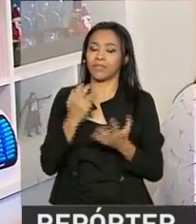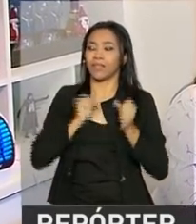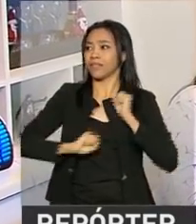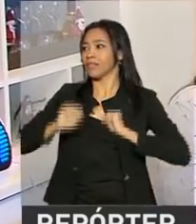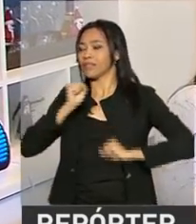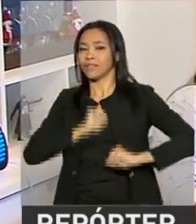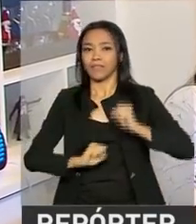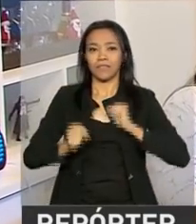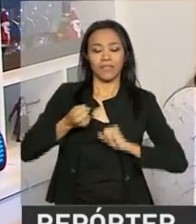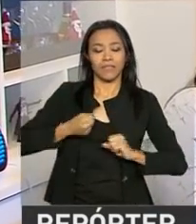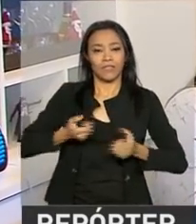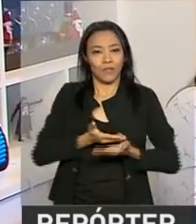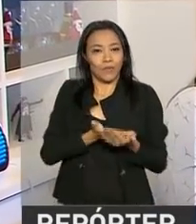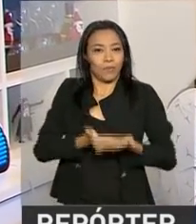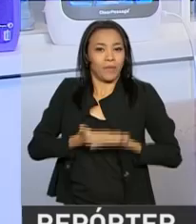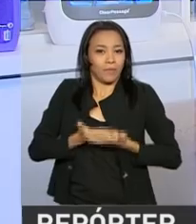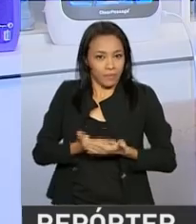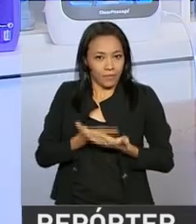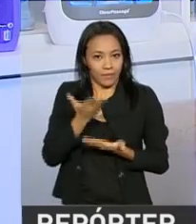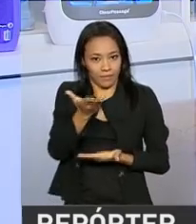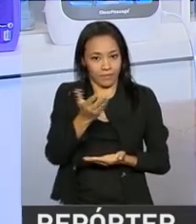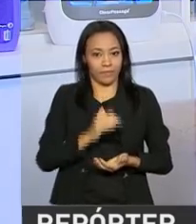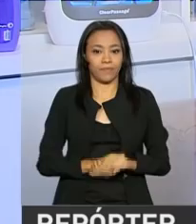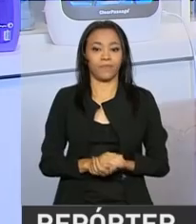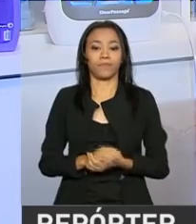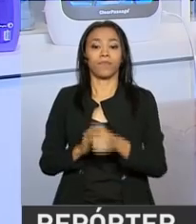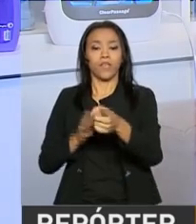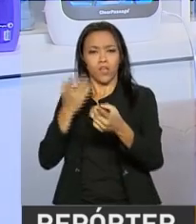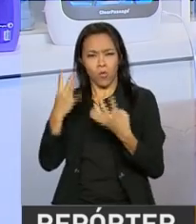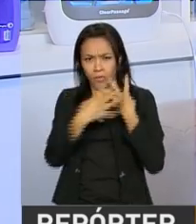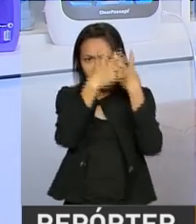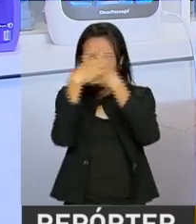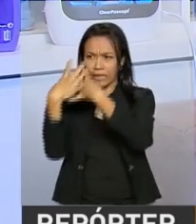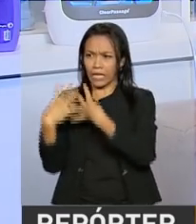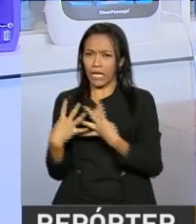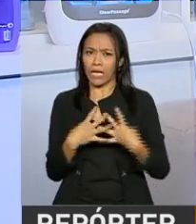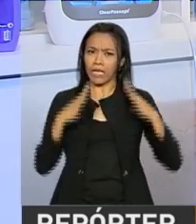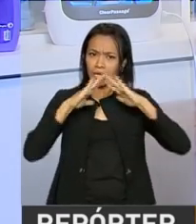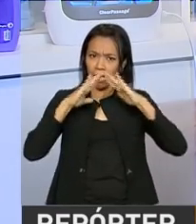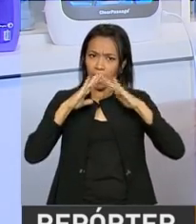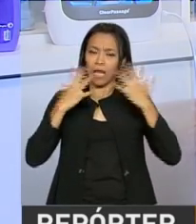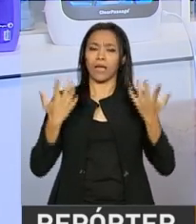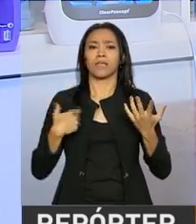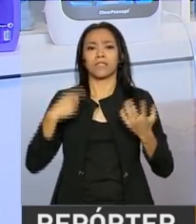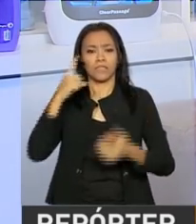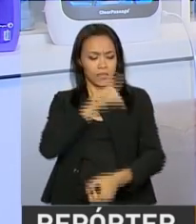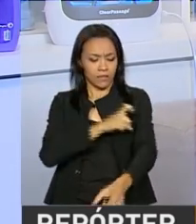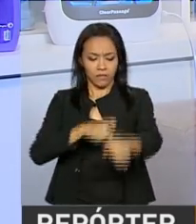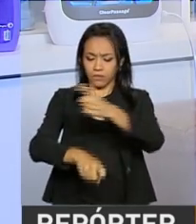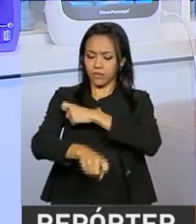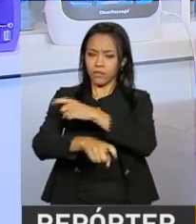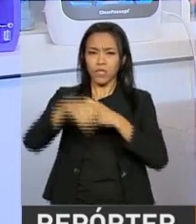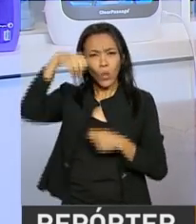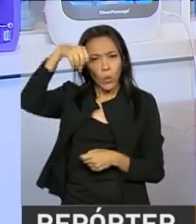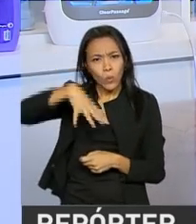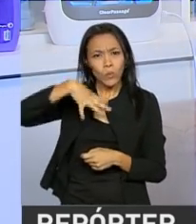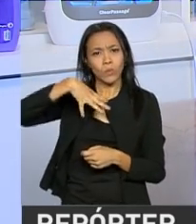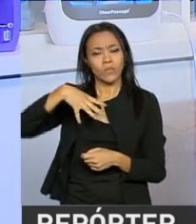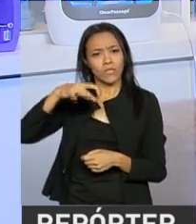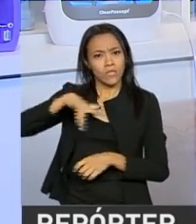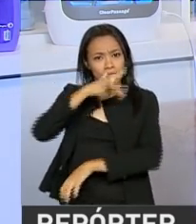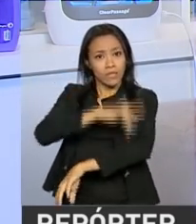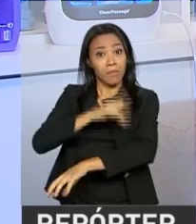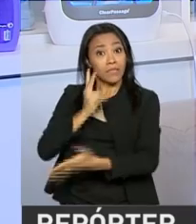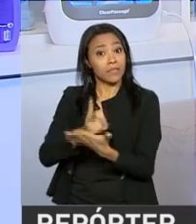ansiosos a chegada do Benjamim a gente colocou tela na casa inteira vive com repelente de mosquito isso tudo mas é uma